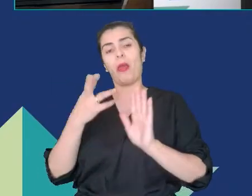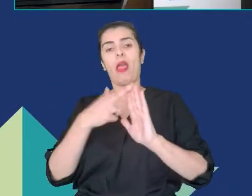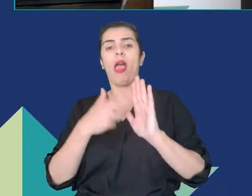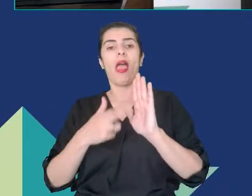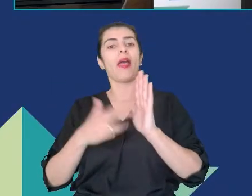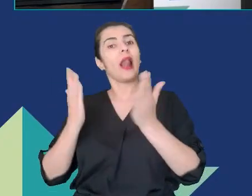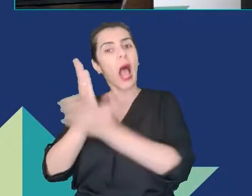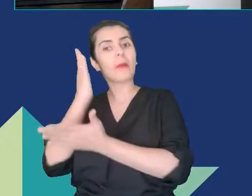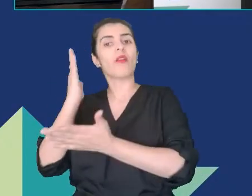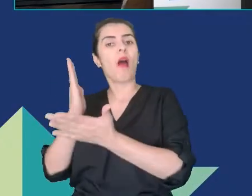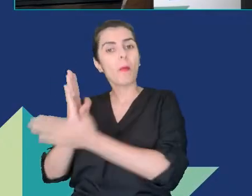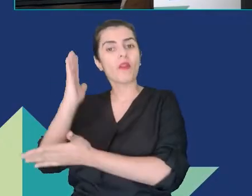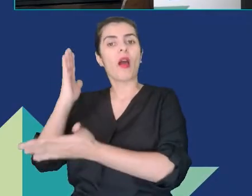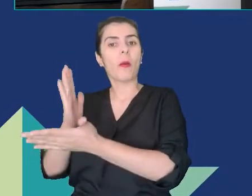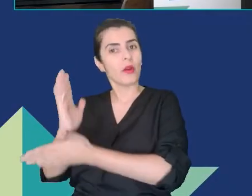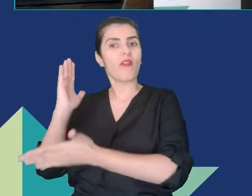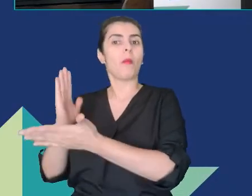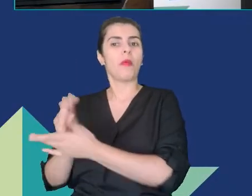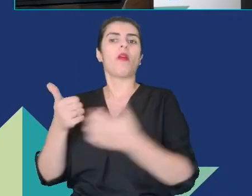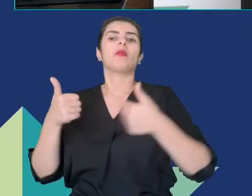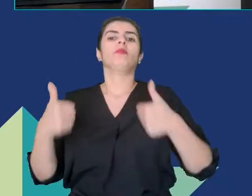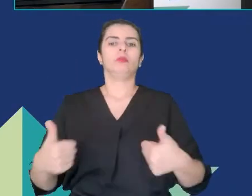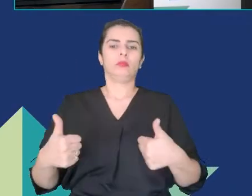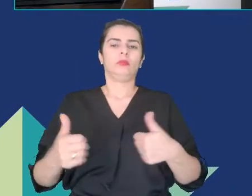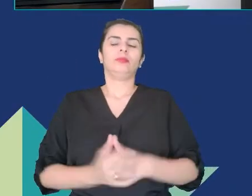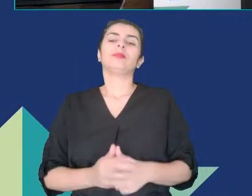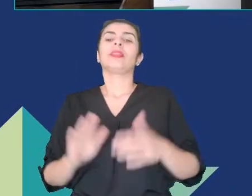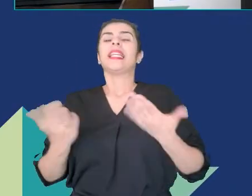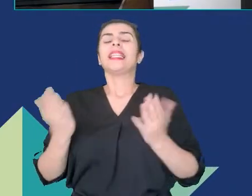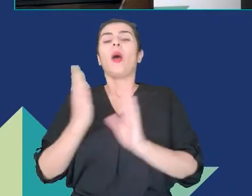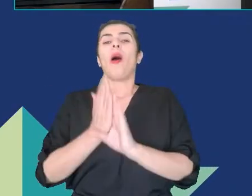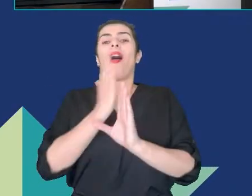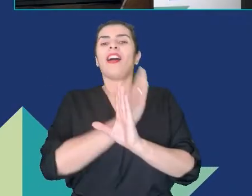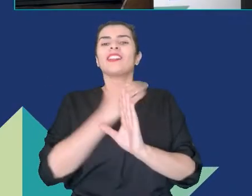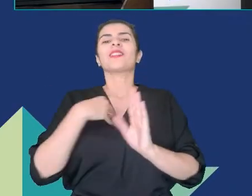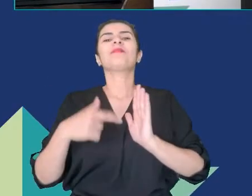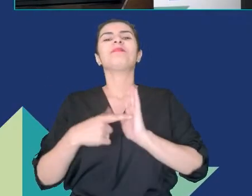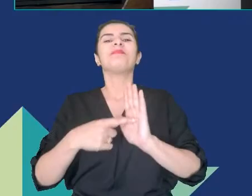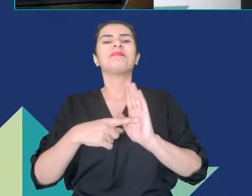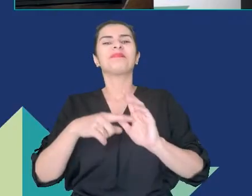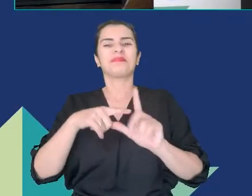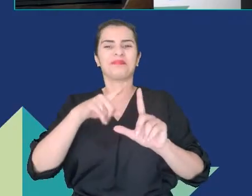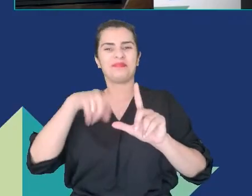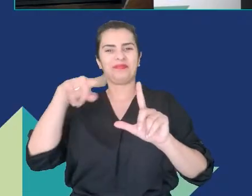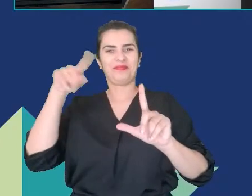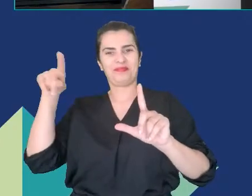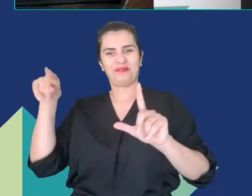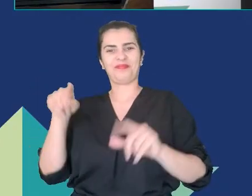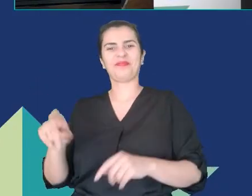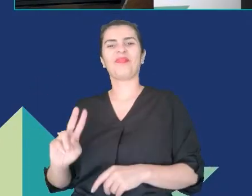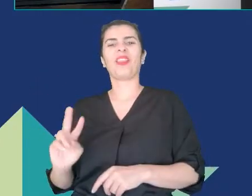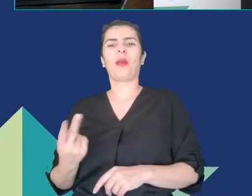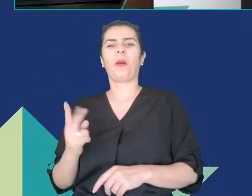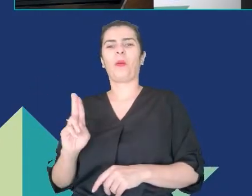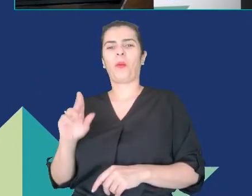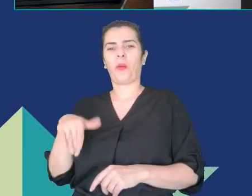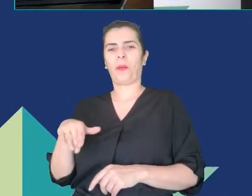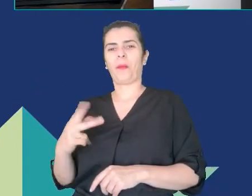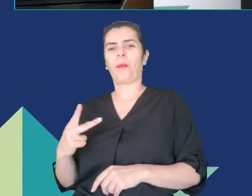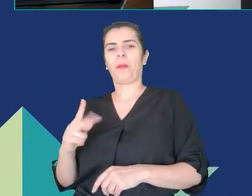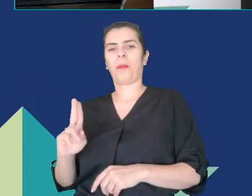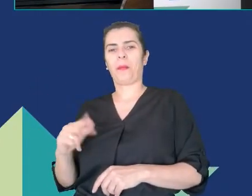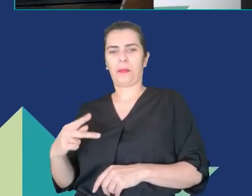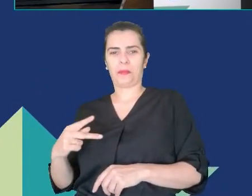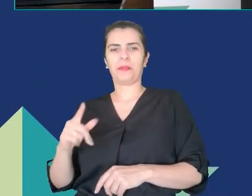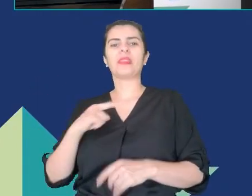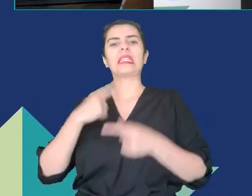E, com isso, assim, eu trouxe do início, tá? Isso aqui é uma figura do ramp-up que era acompanhado semanalmente dessa